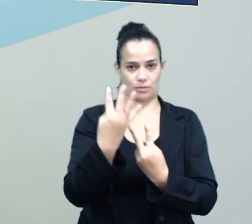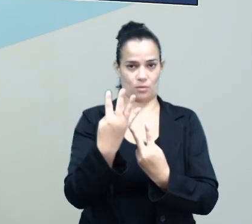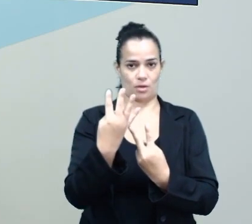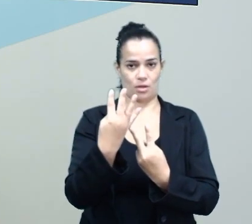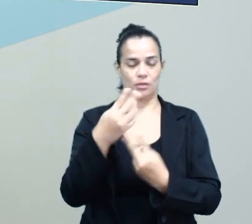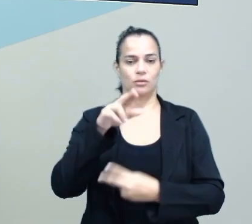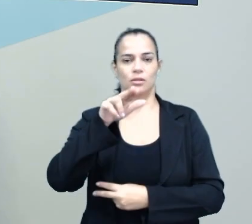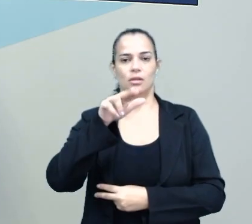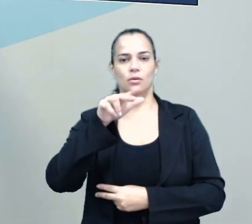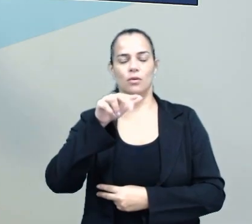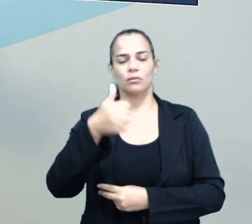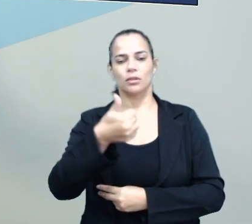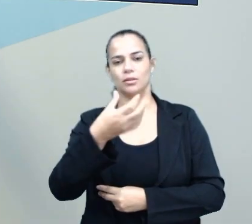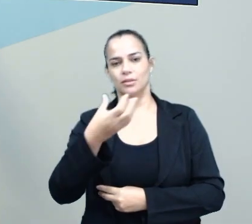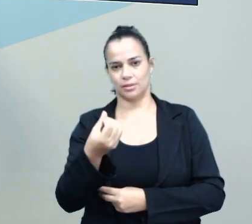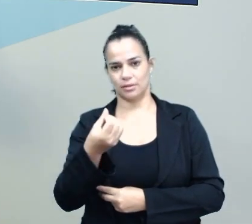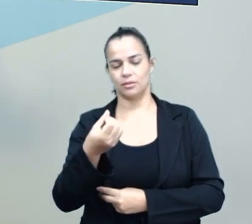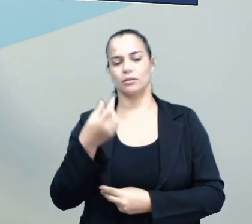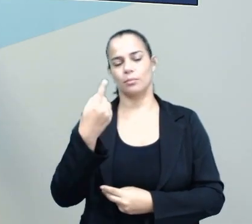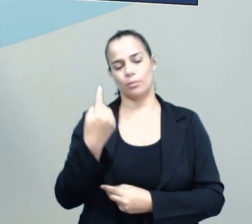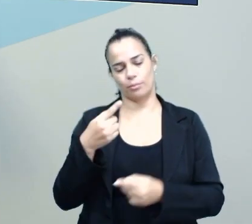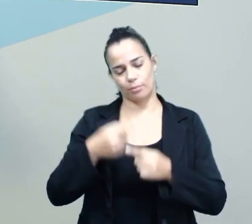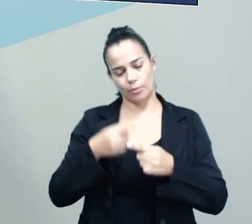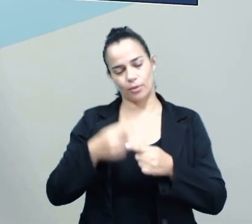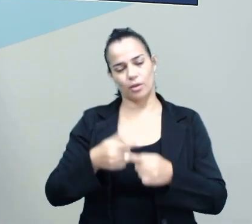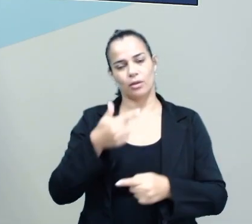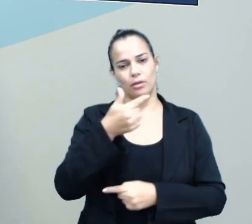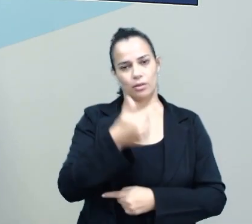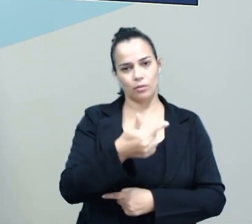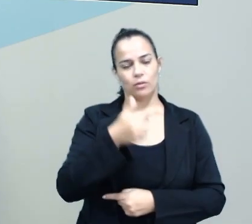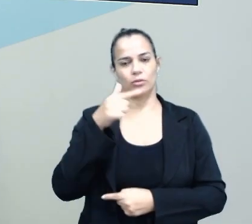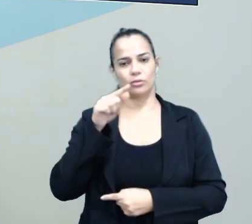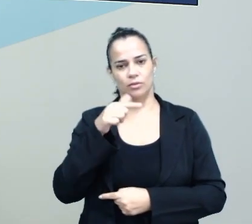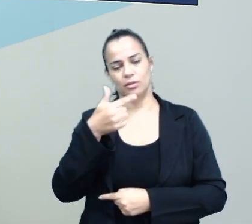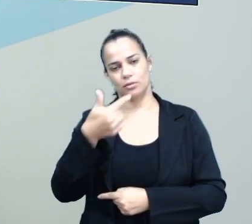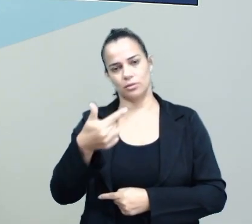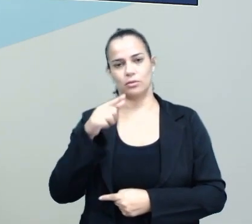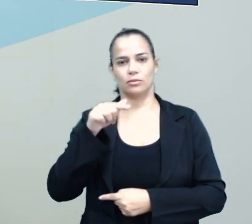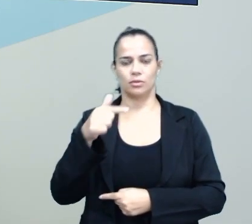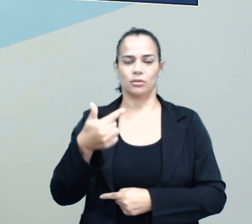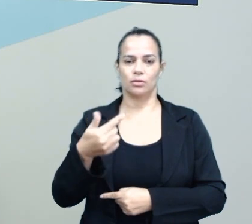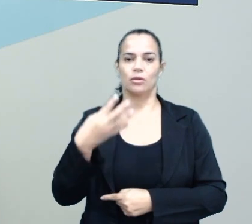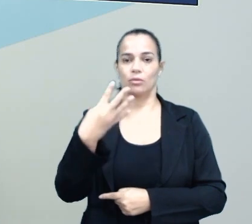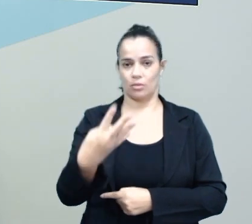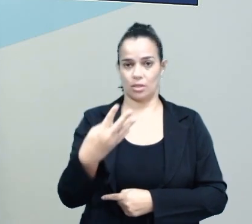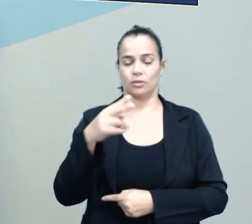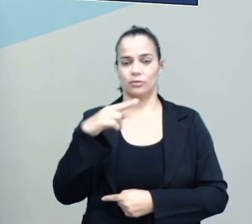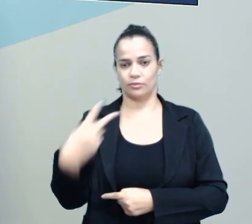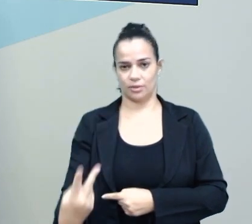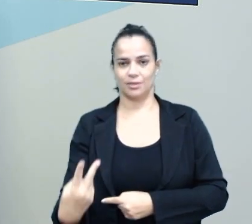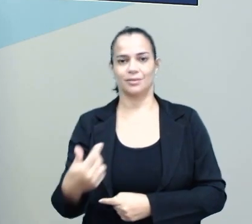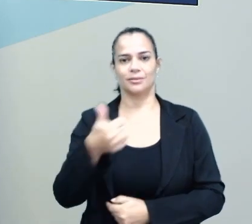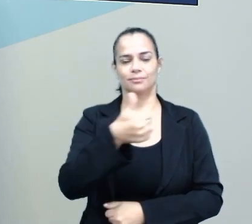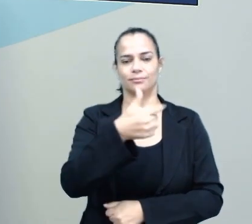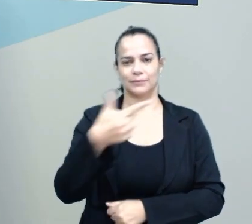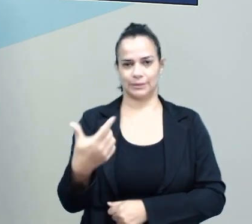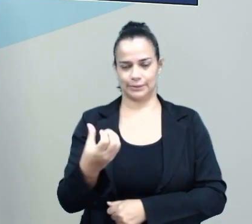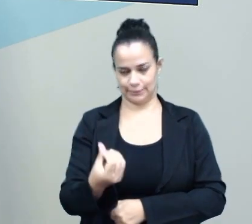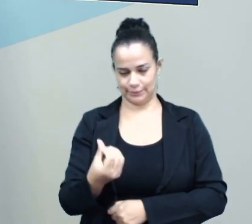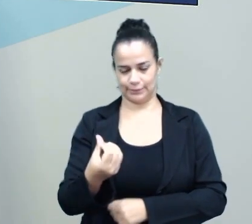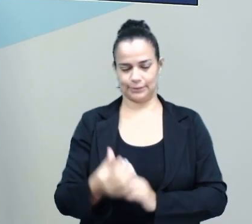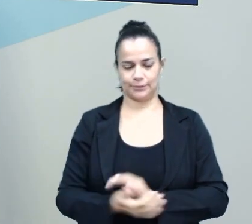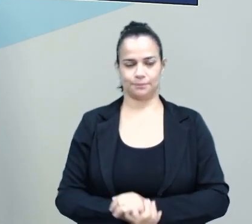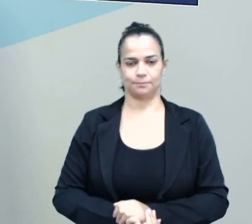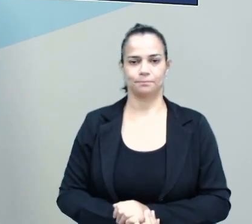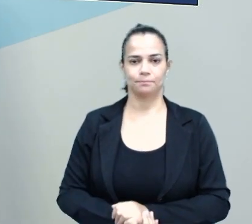é igual a 16, porque 2 vezes 2 vezes 2, 4 vezes, dá 16. Isso implica em quê?